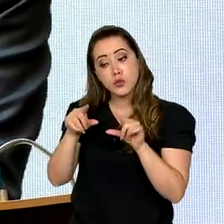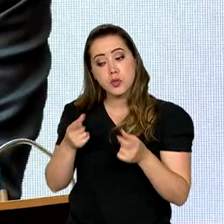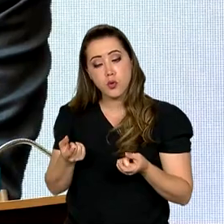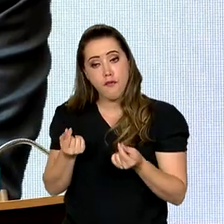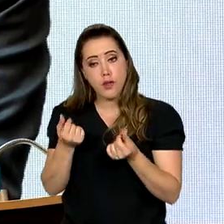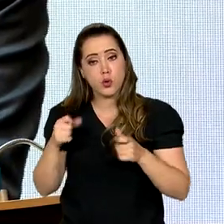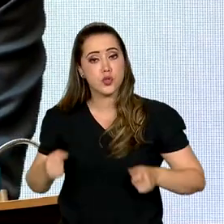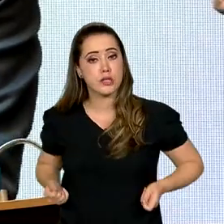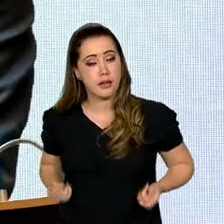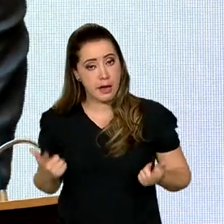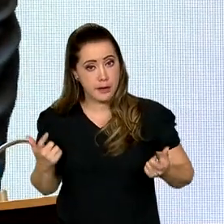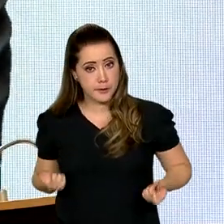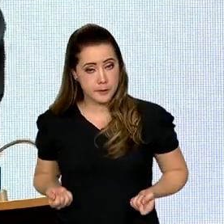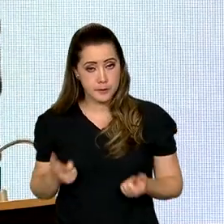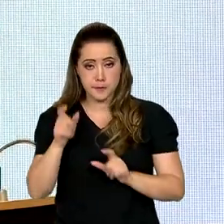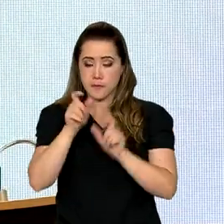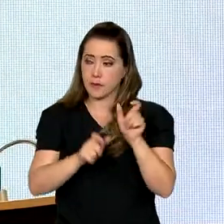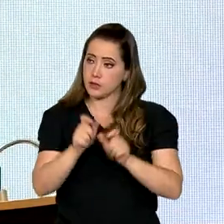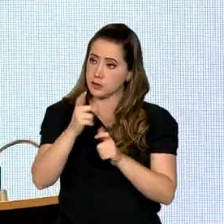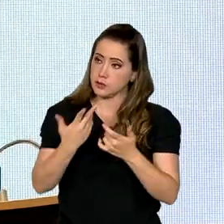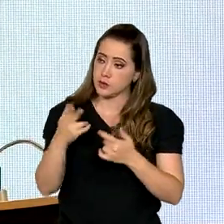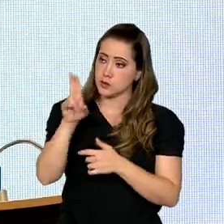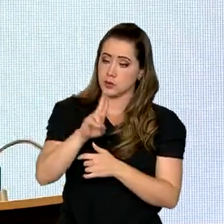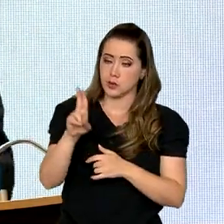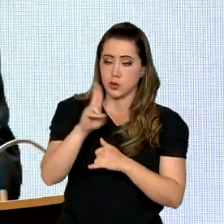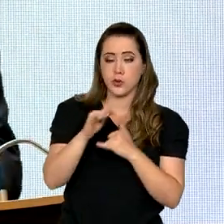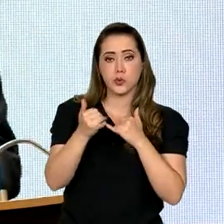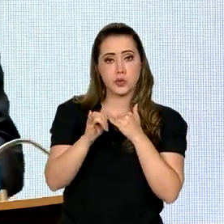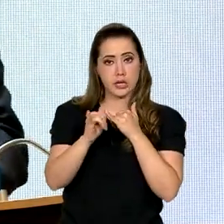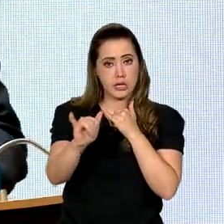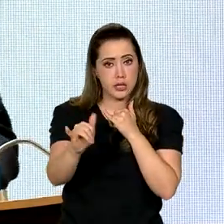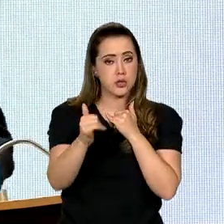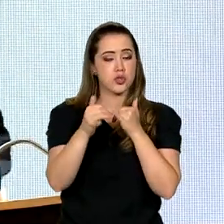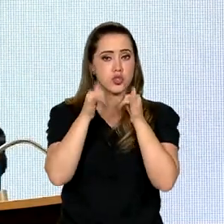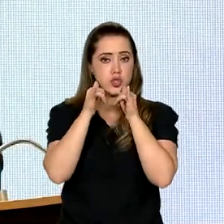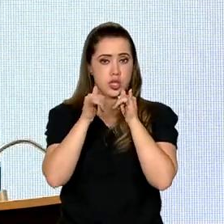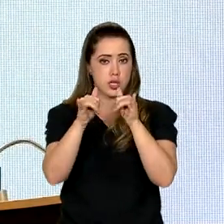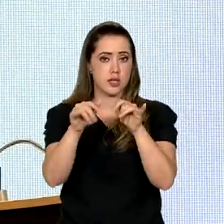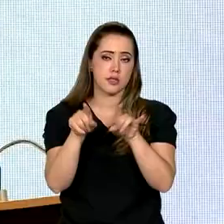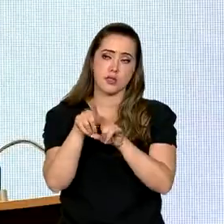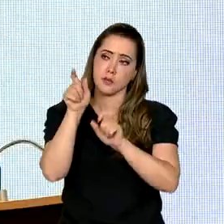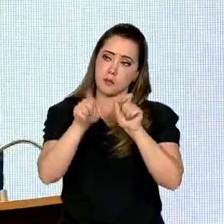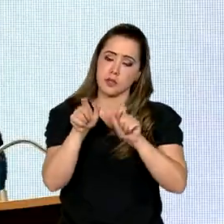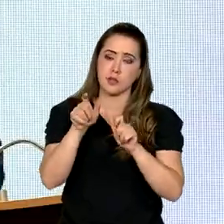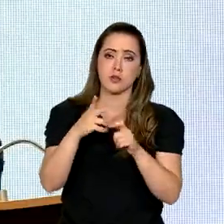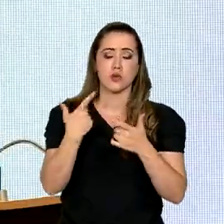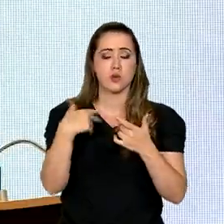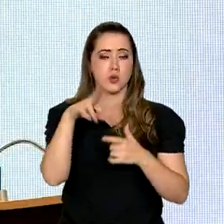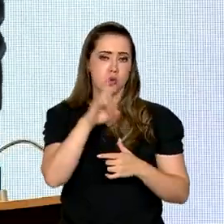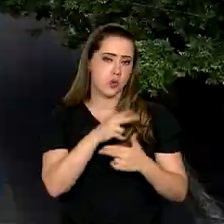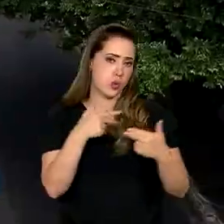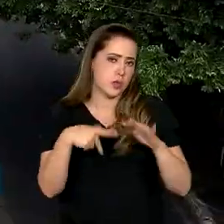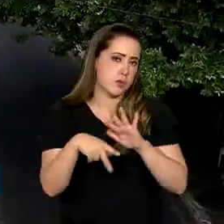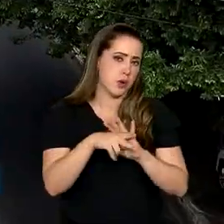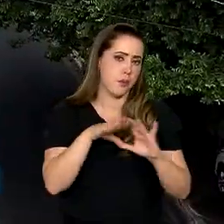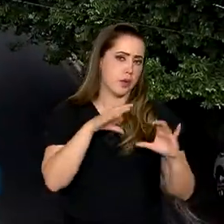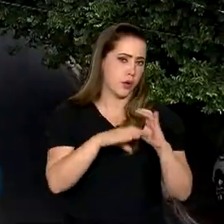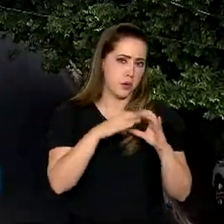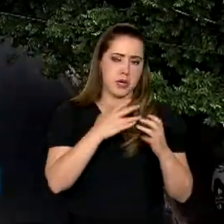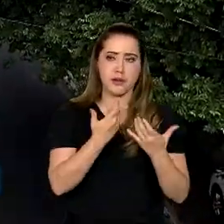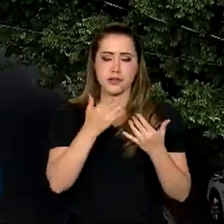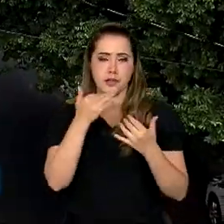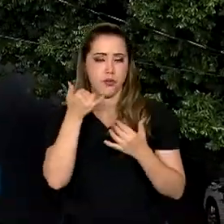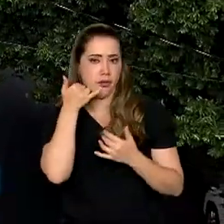custos para os consumidores de energia e para os usuários de telecomunicações. As